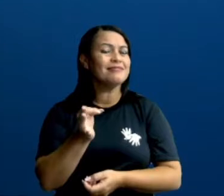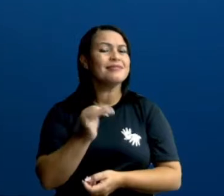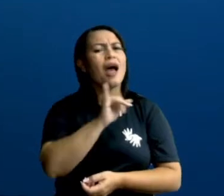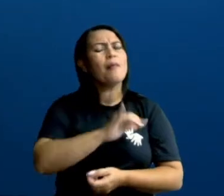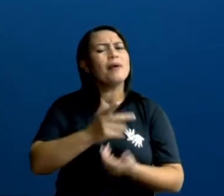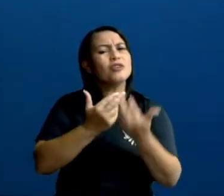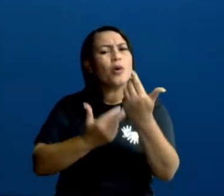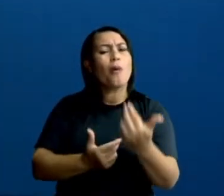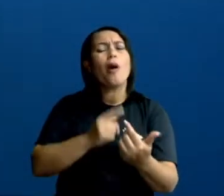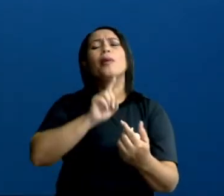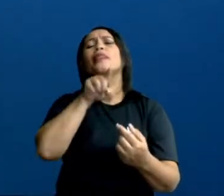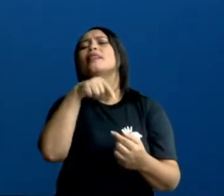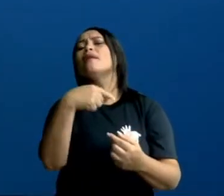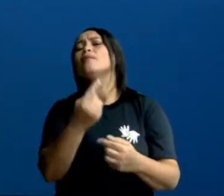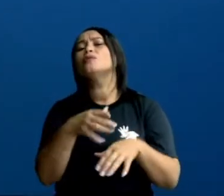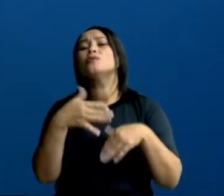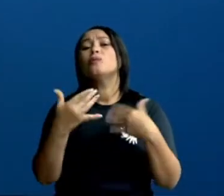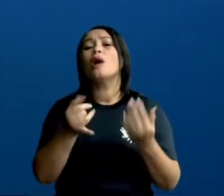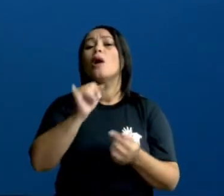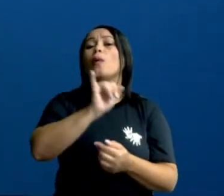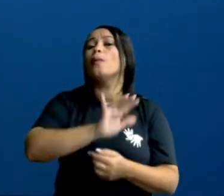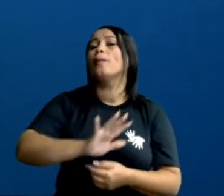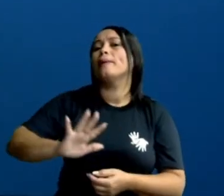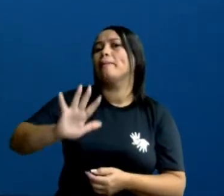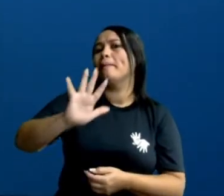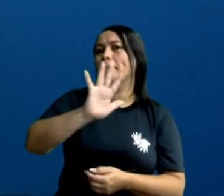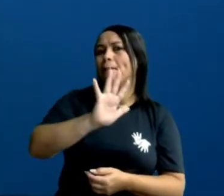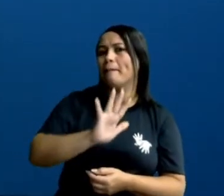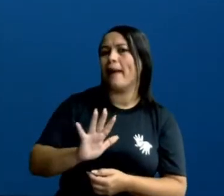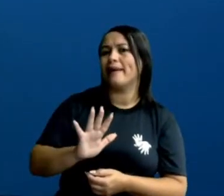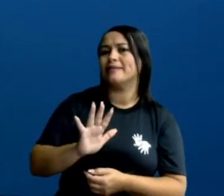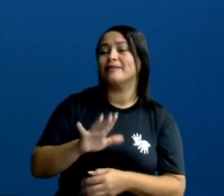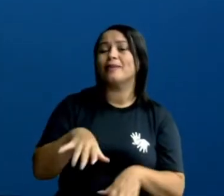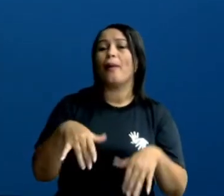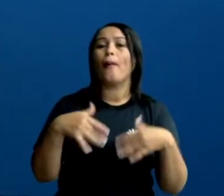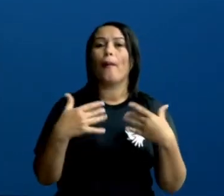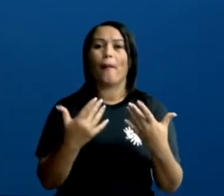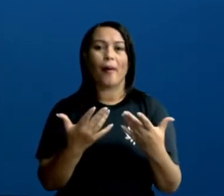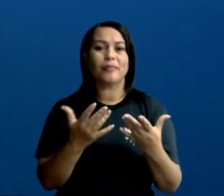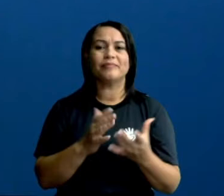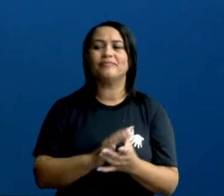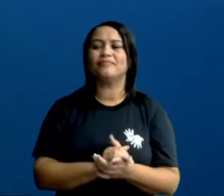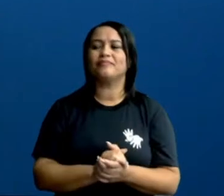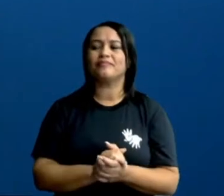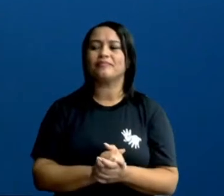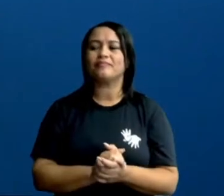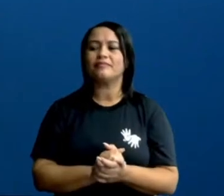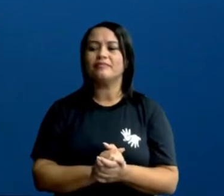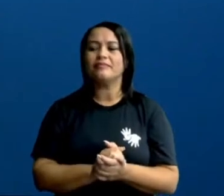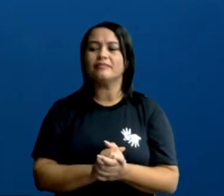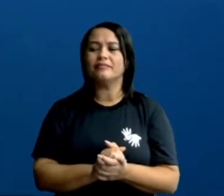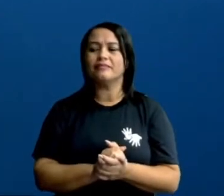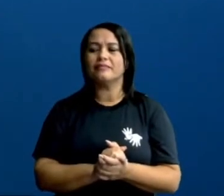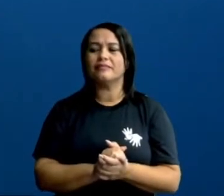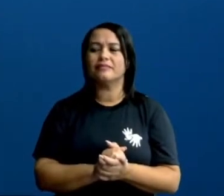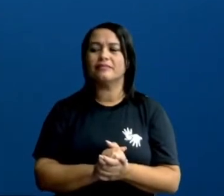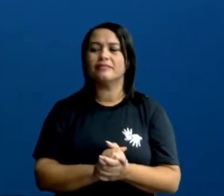E depois, qual é a próxima figura geométrica espacial? É a...